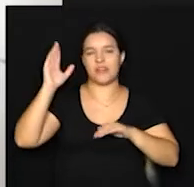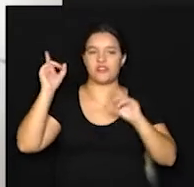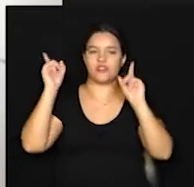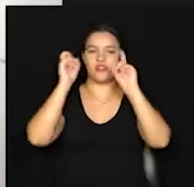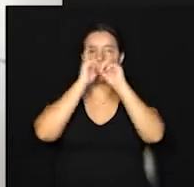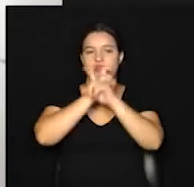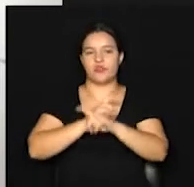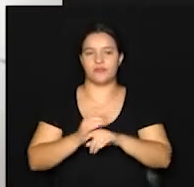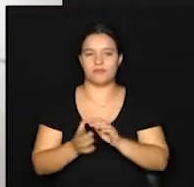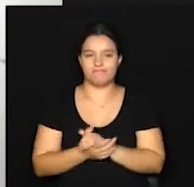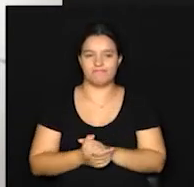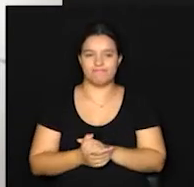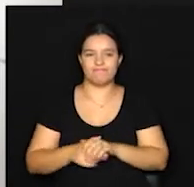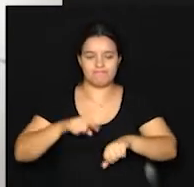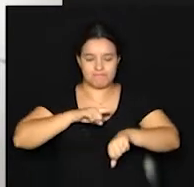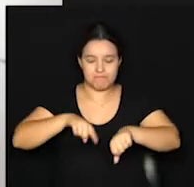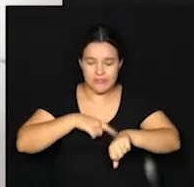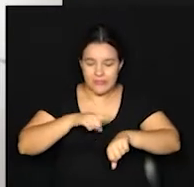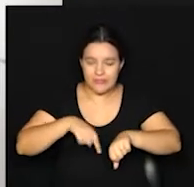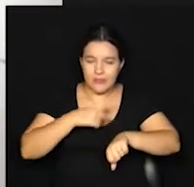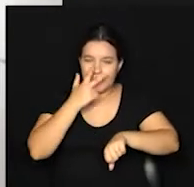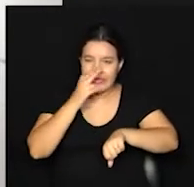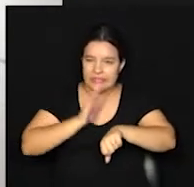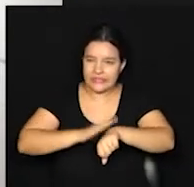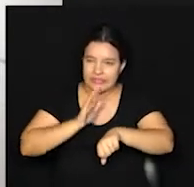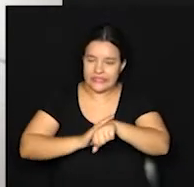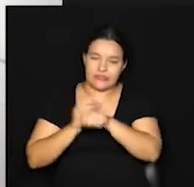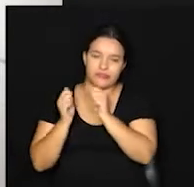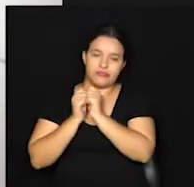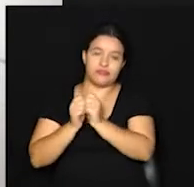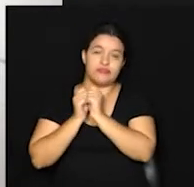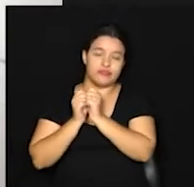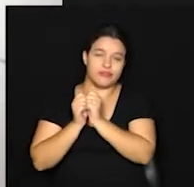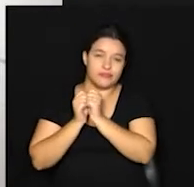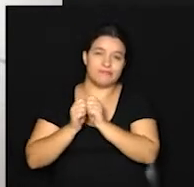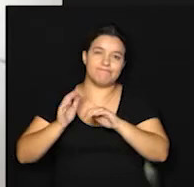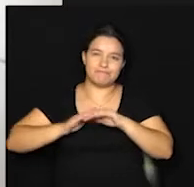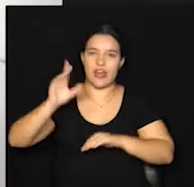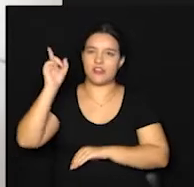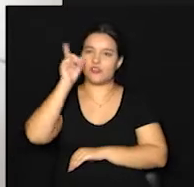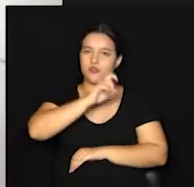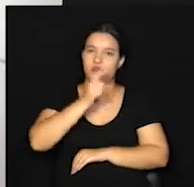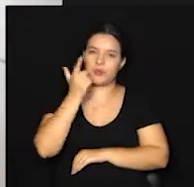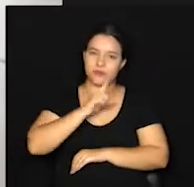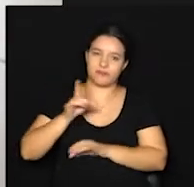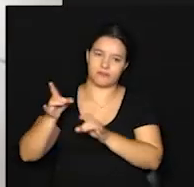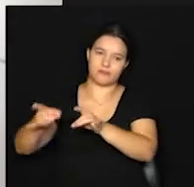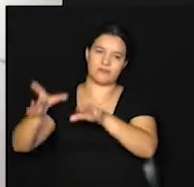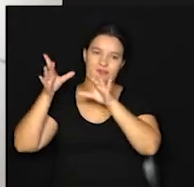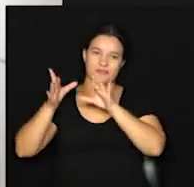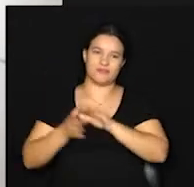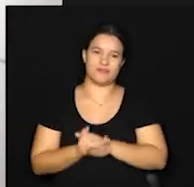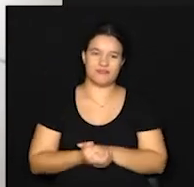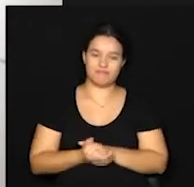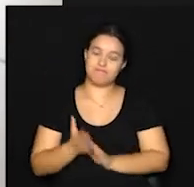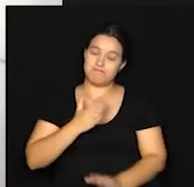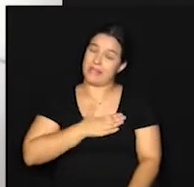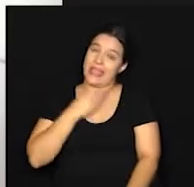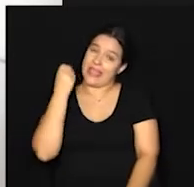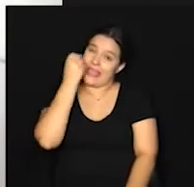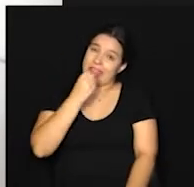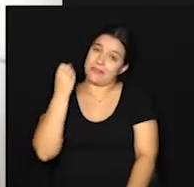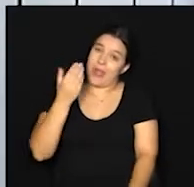sair. Quanto mais tempo você demora para sair de uma relação assim, mais tempo você fica nela. É isso. E eu digo por experiência